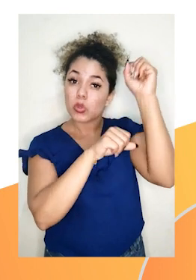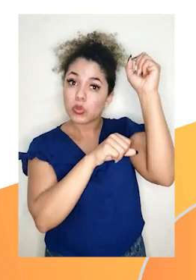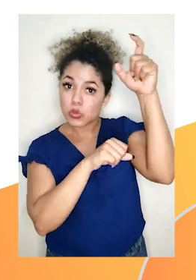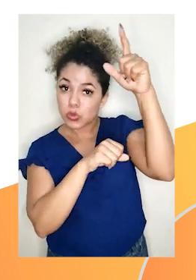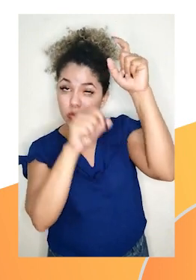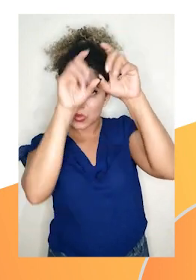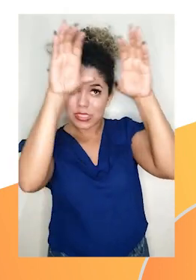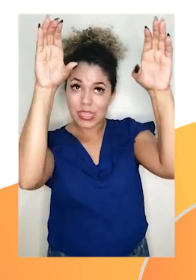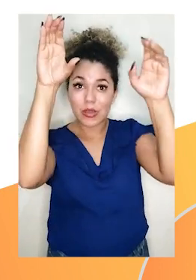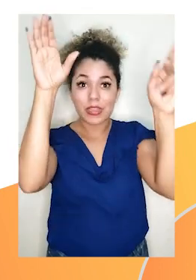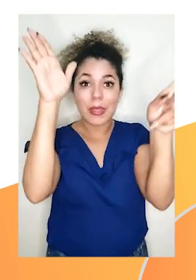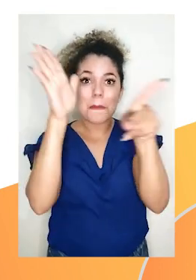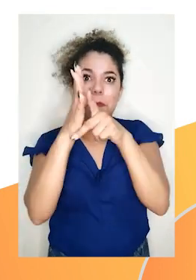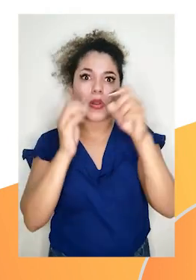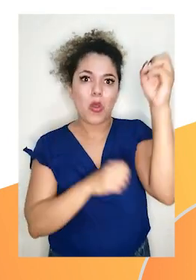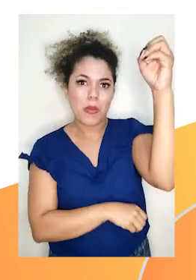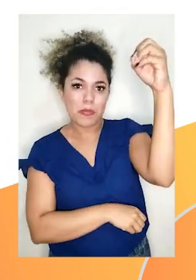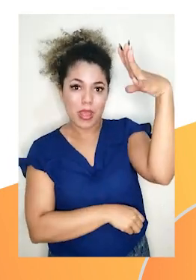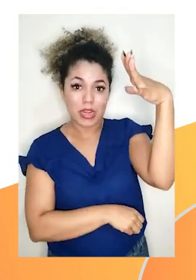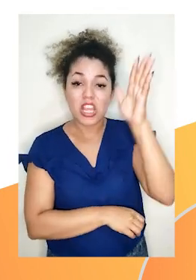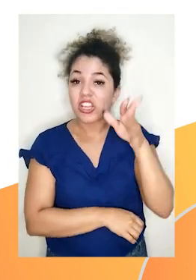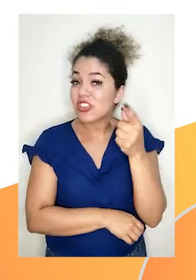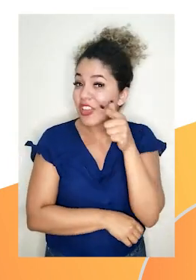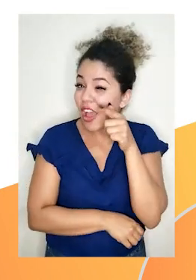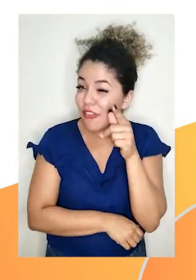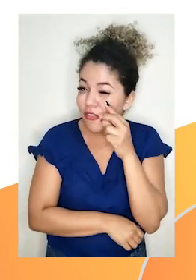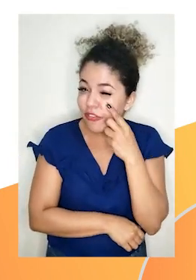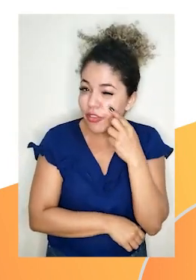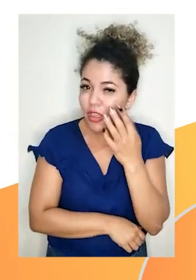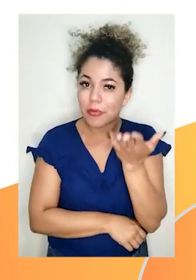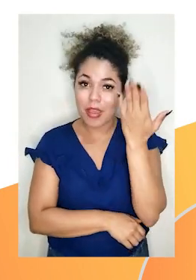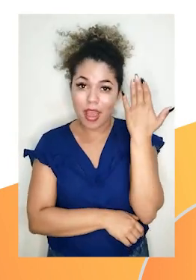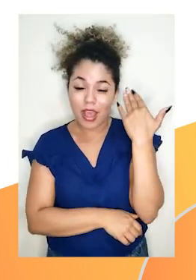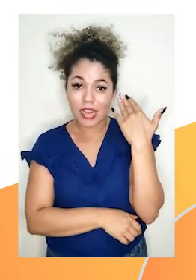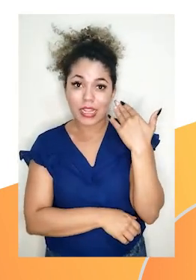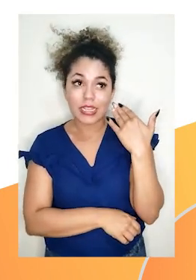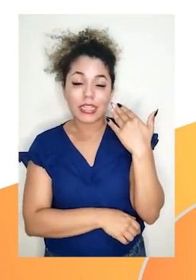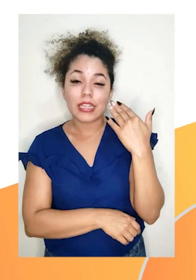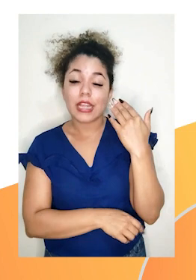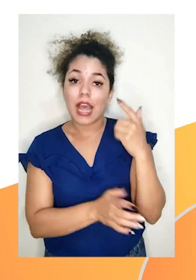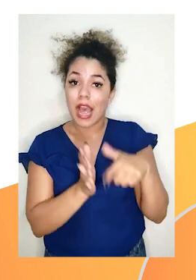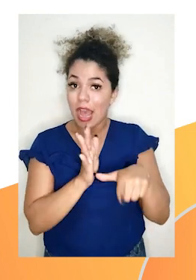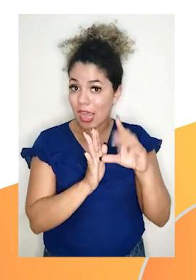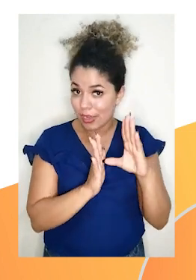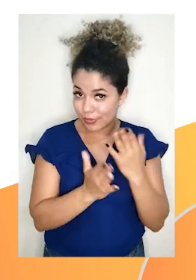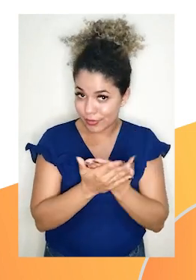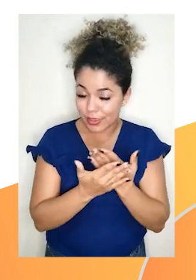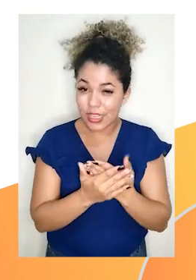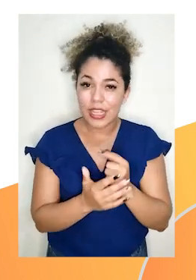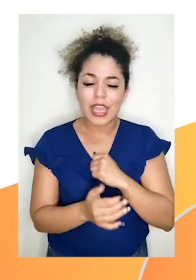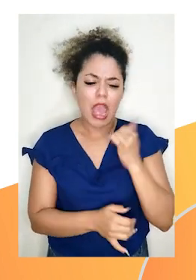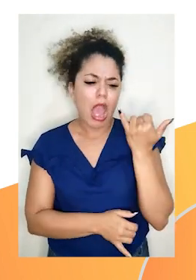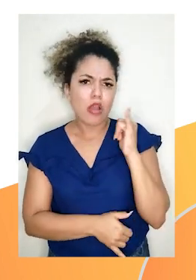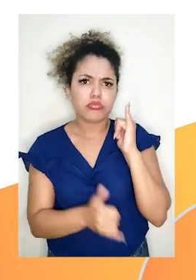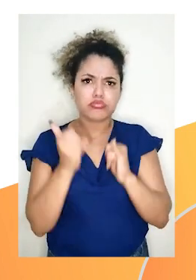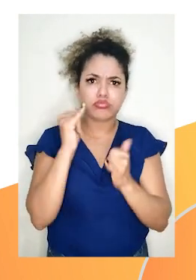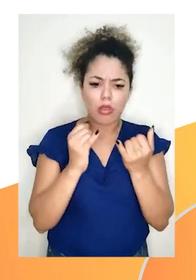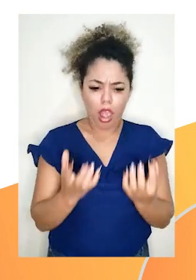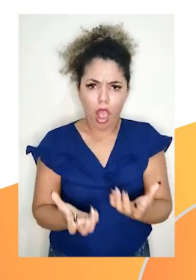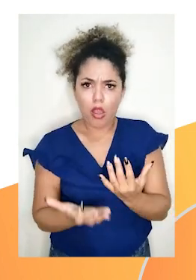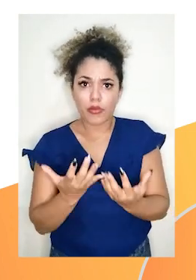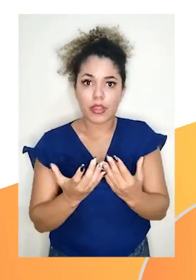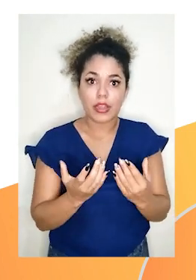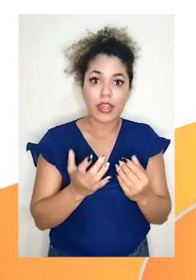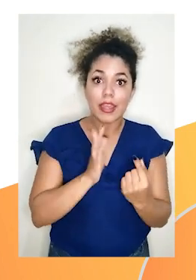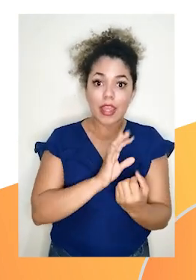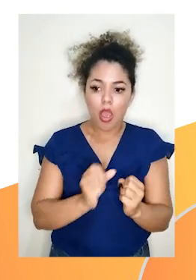uma aula anterior que é devido à queima de um combustível que acontece no interior do núcleo da estrela que nós temos essa emissão